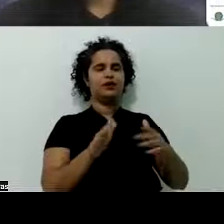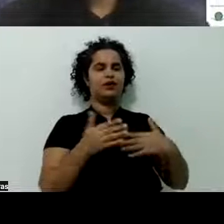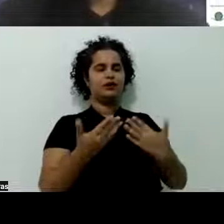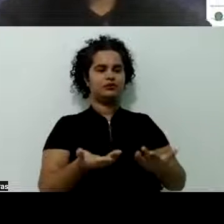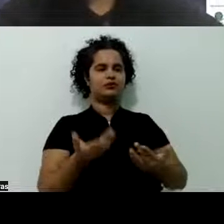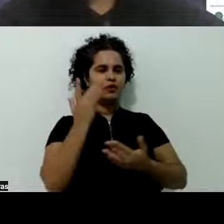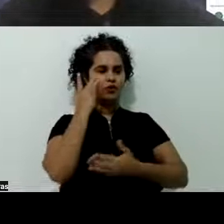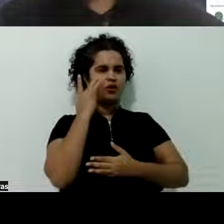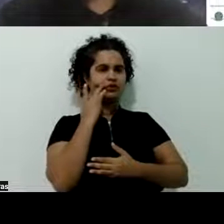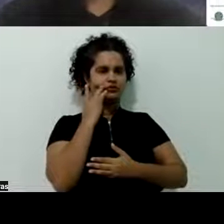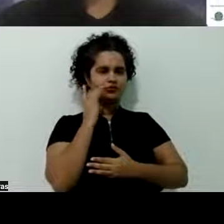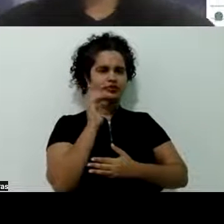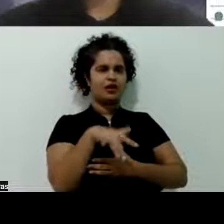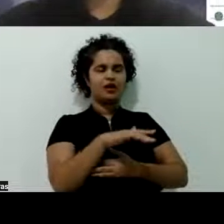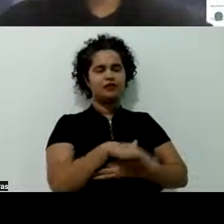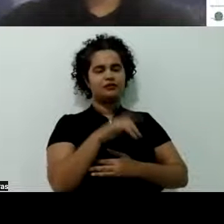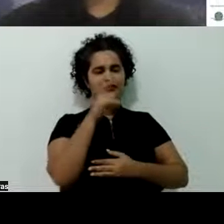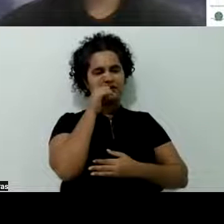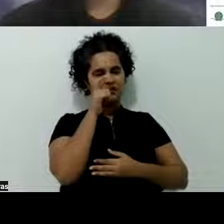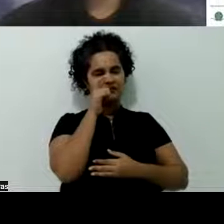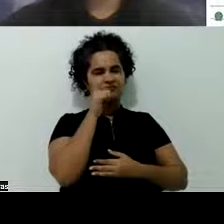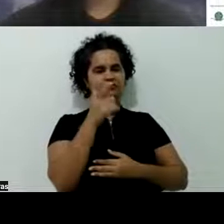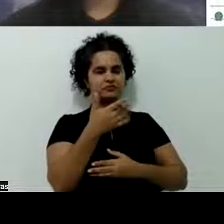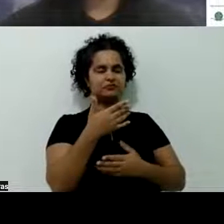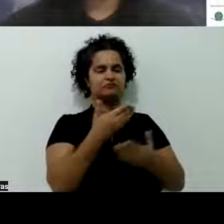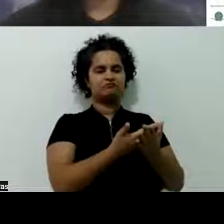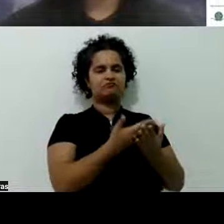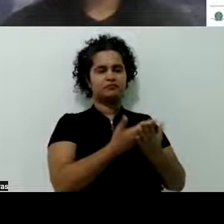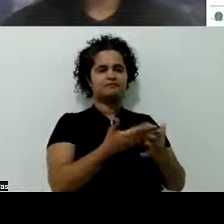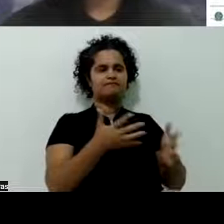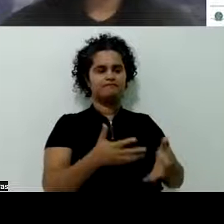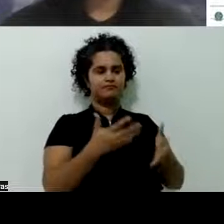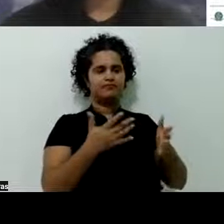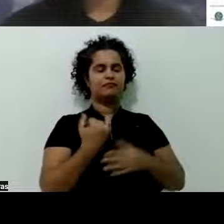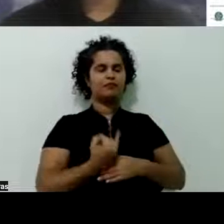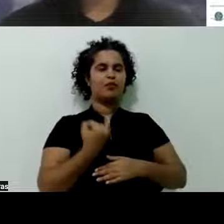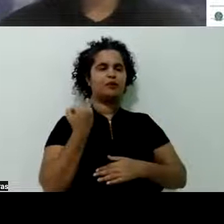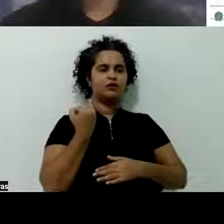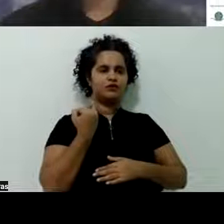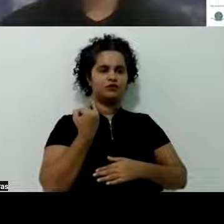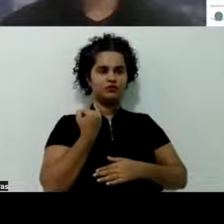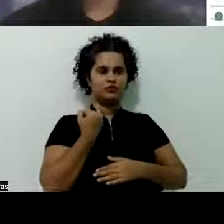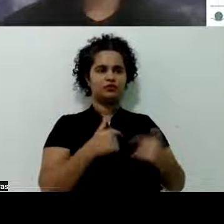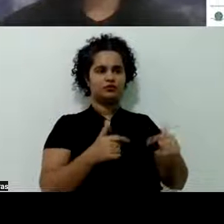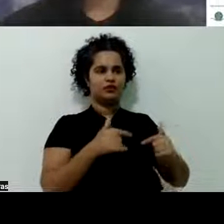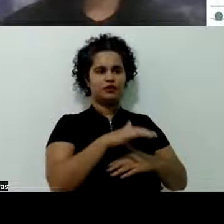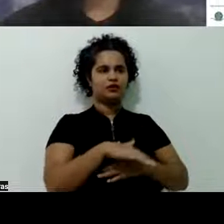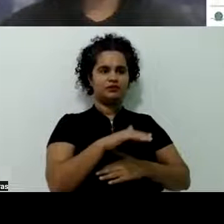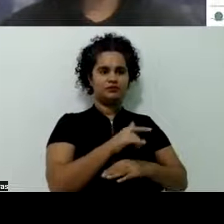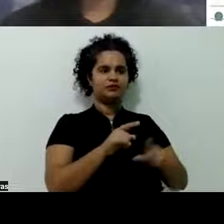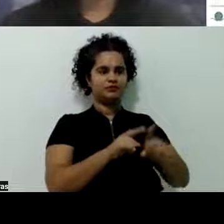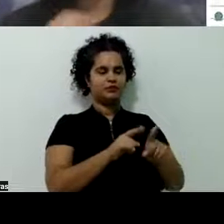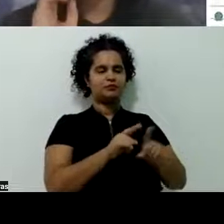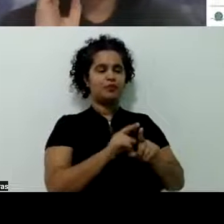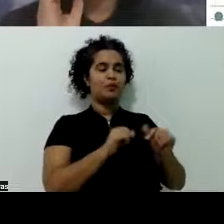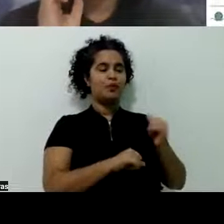uma área muito bacana de ser estudada e muito importante trabalhar nela, né? Porque